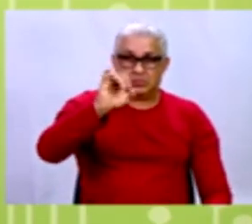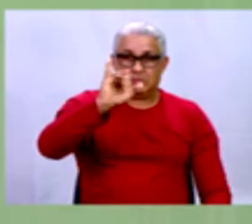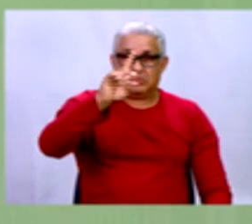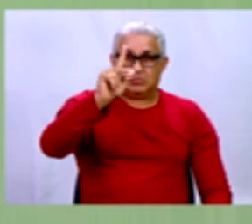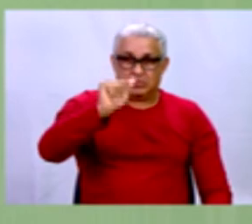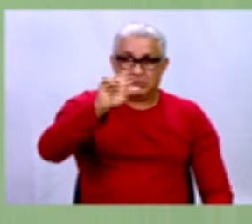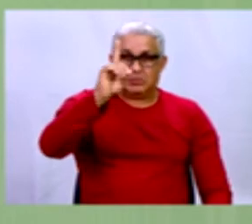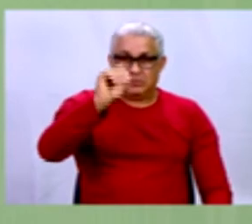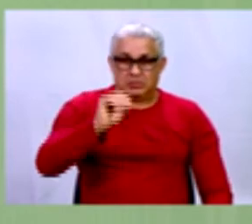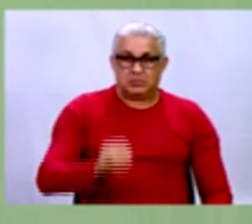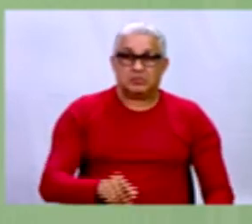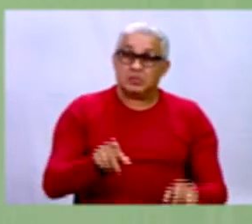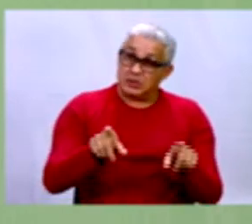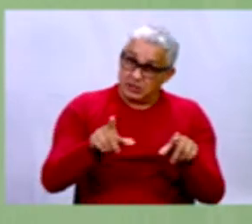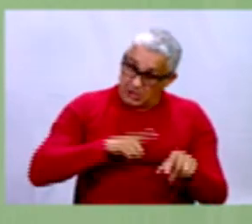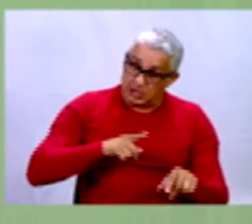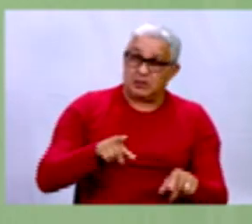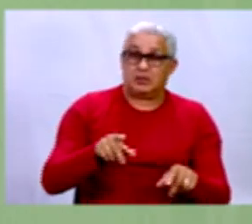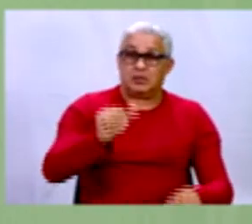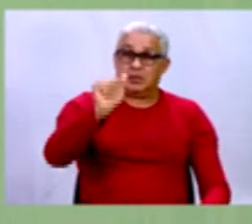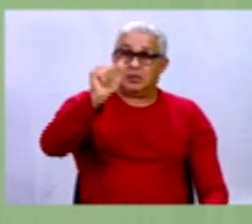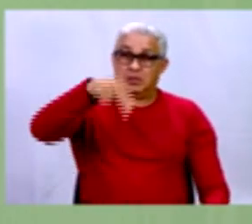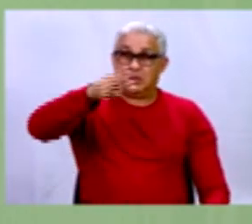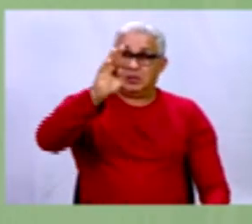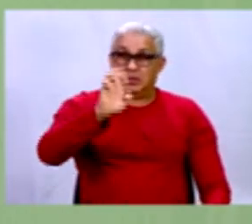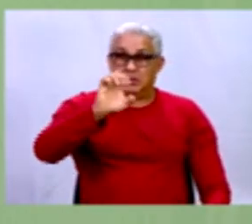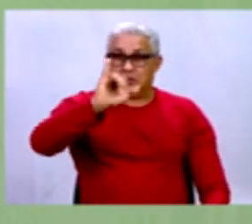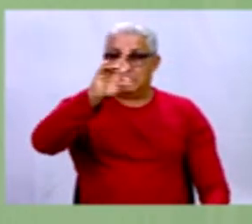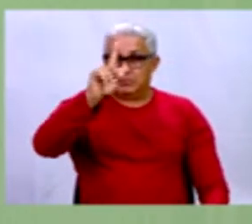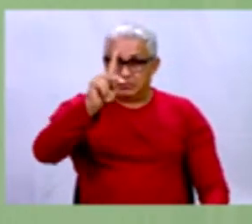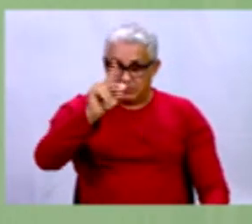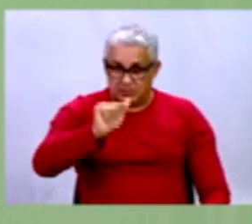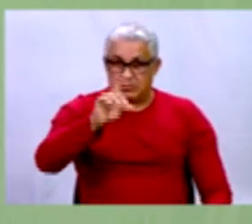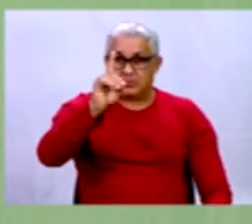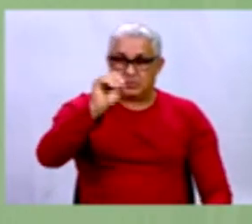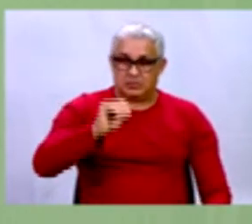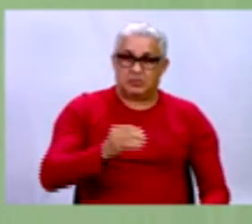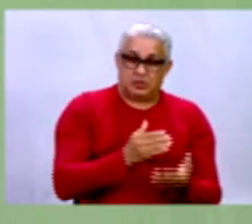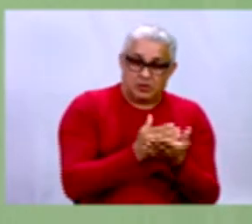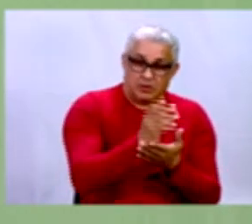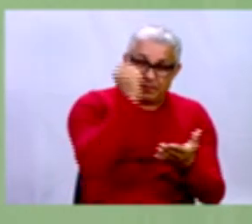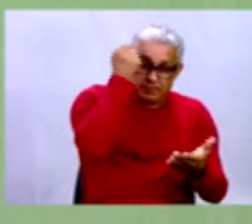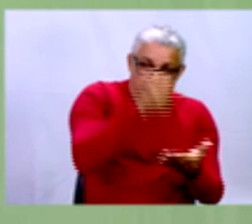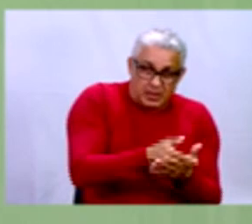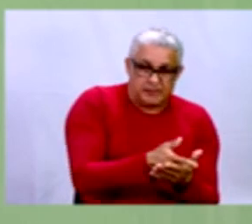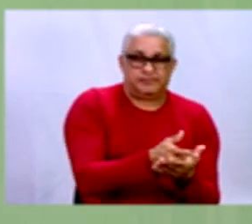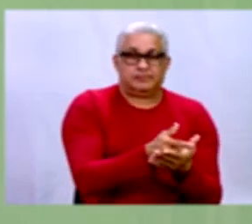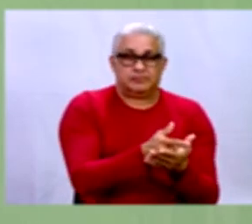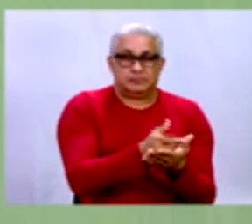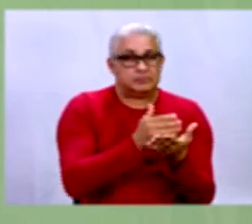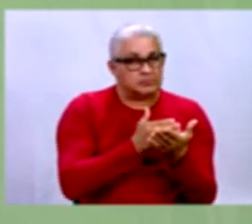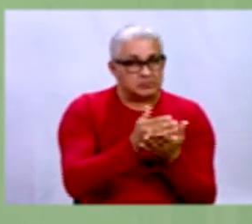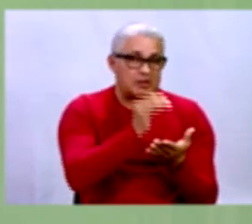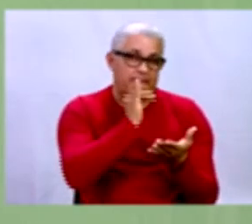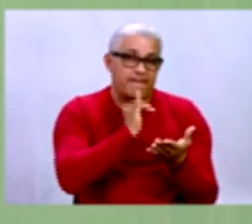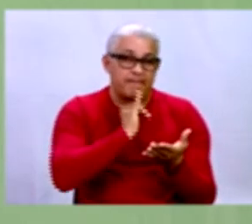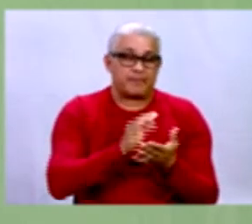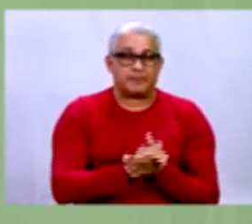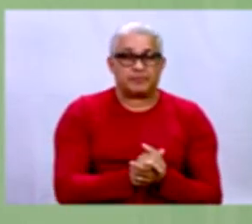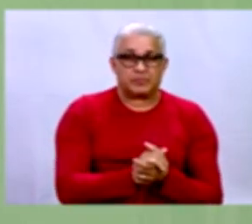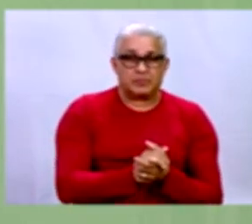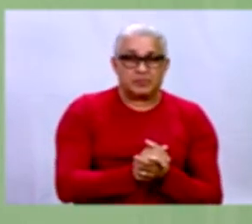tem o pagamento antecipado, que exigem pagamentos no início dos períodos, como, por exemplo,